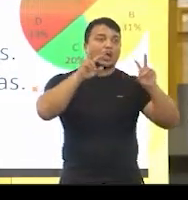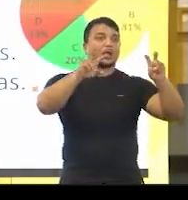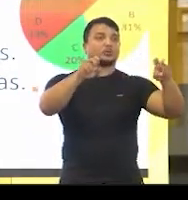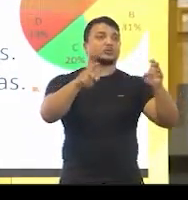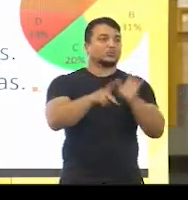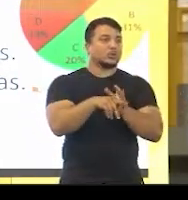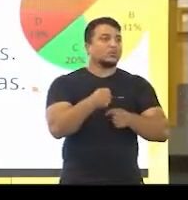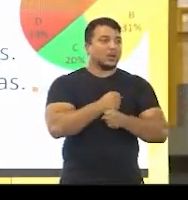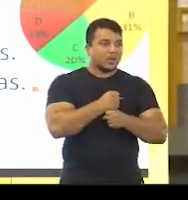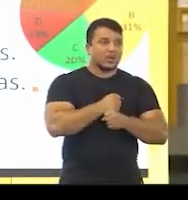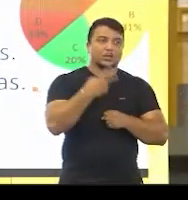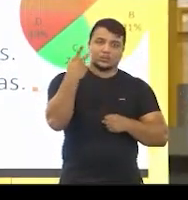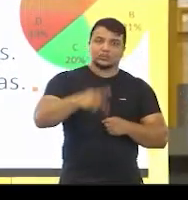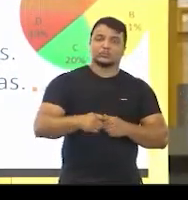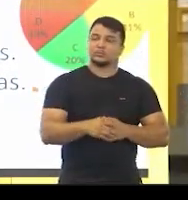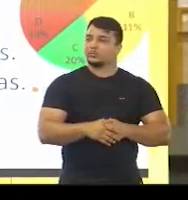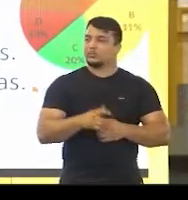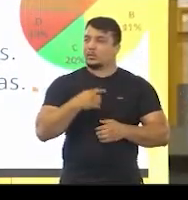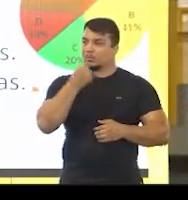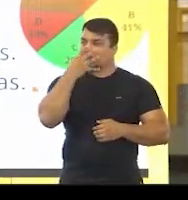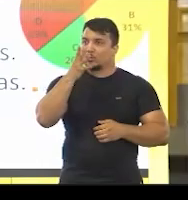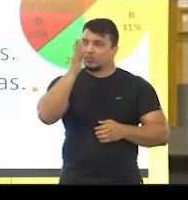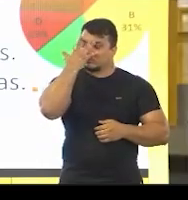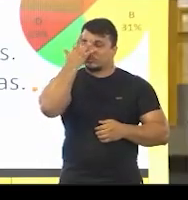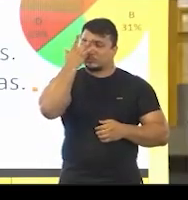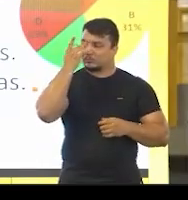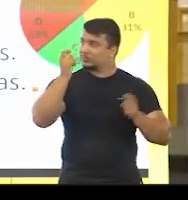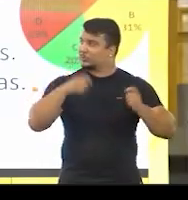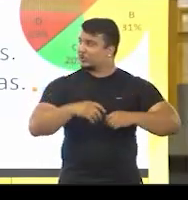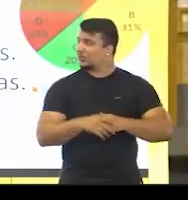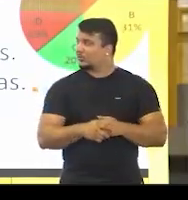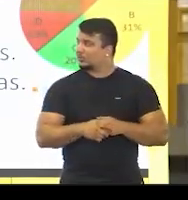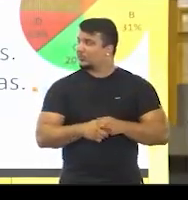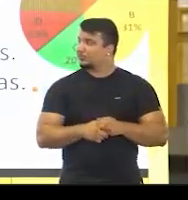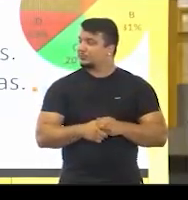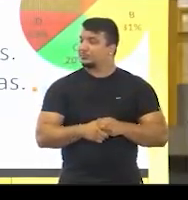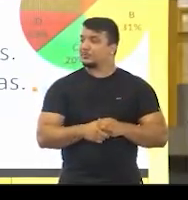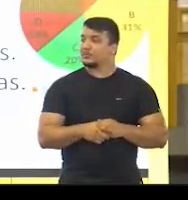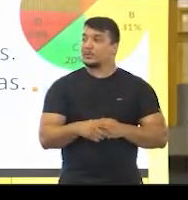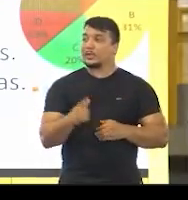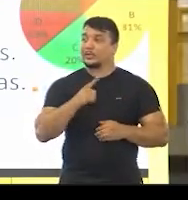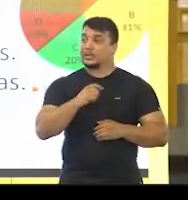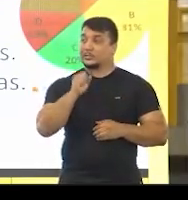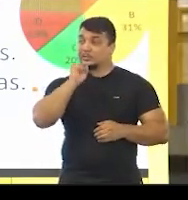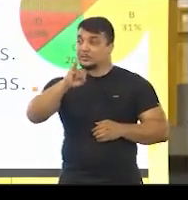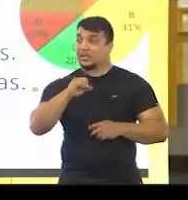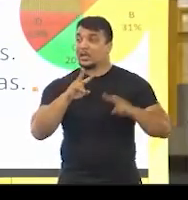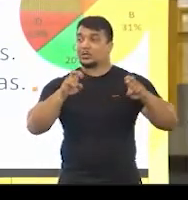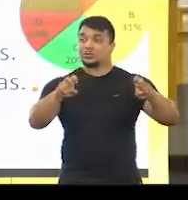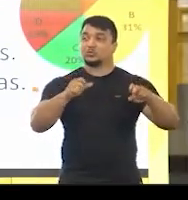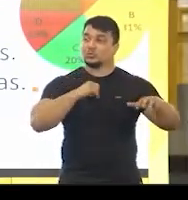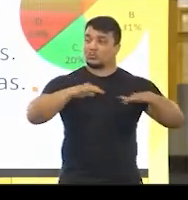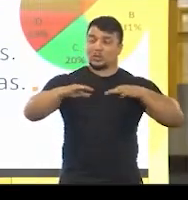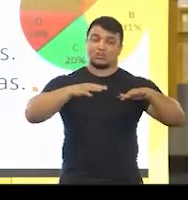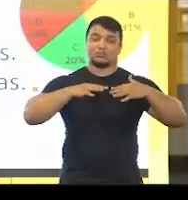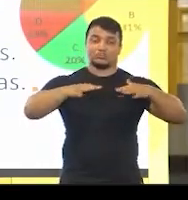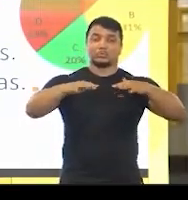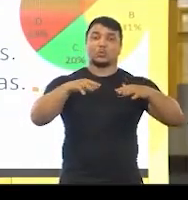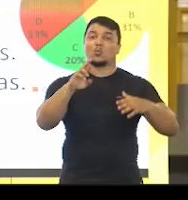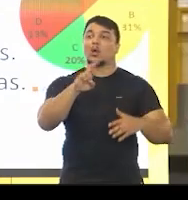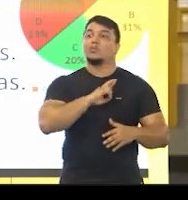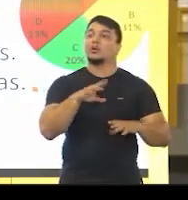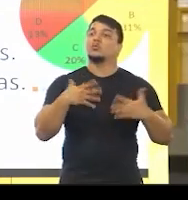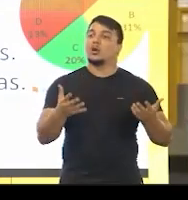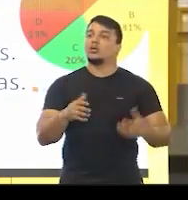tema para esse ano. Ainda bem que fica gravado, viu? Tá certo? Aí se fosse falando do tremor de terra, você ia